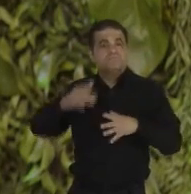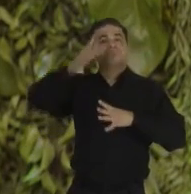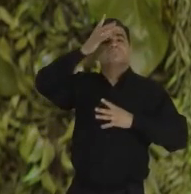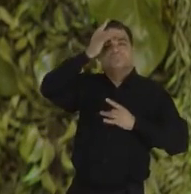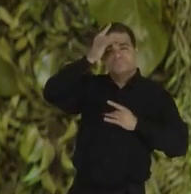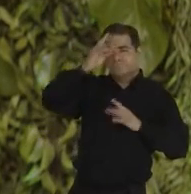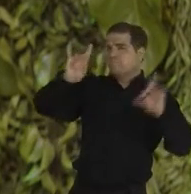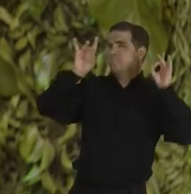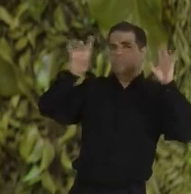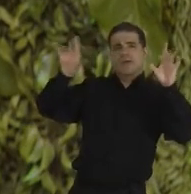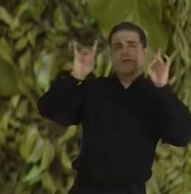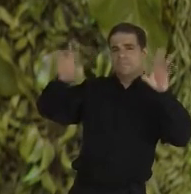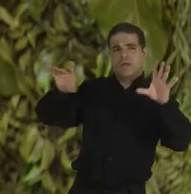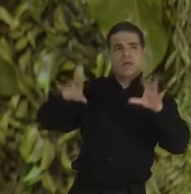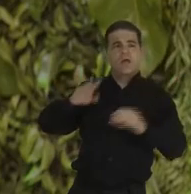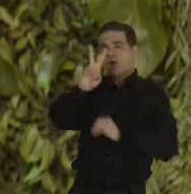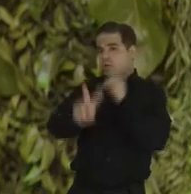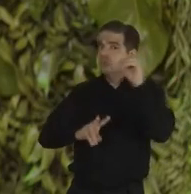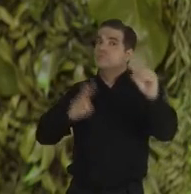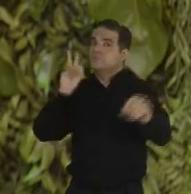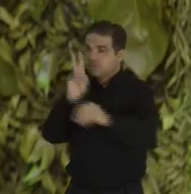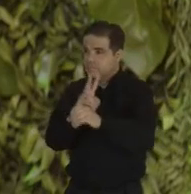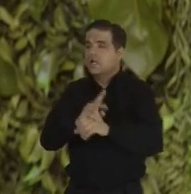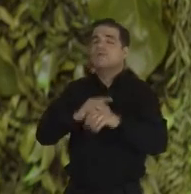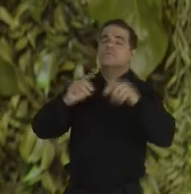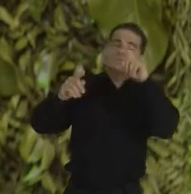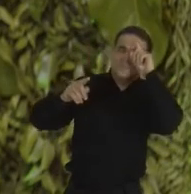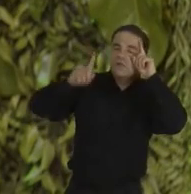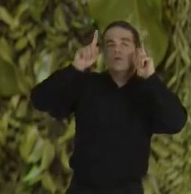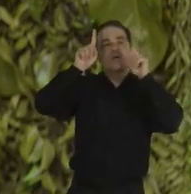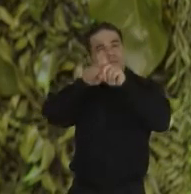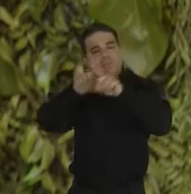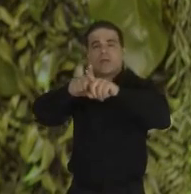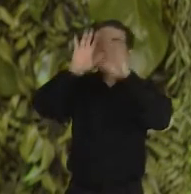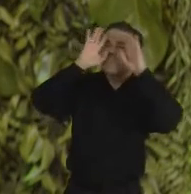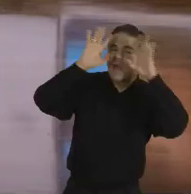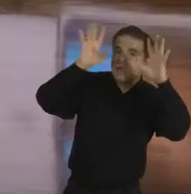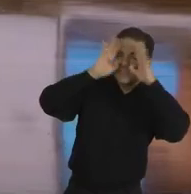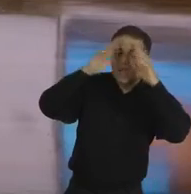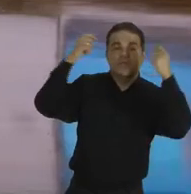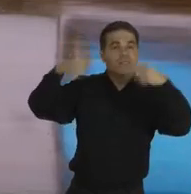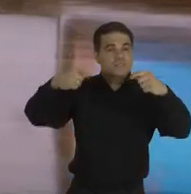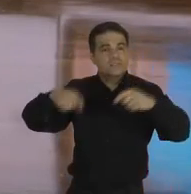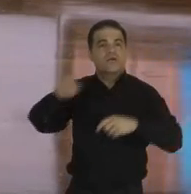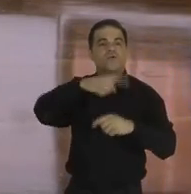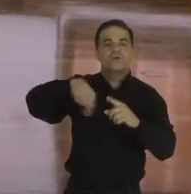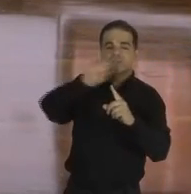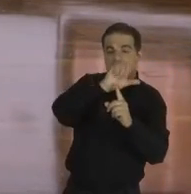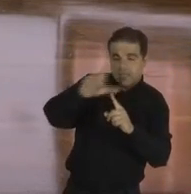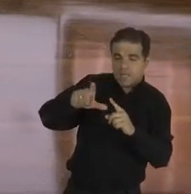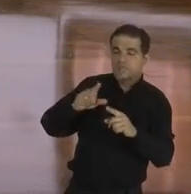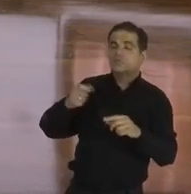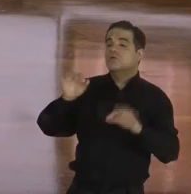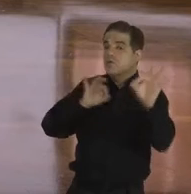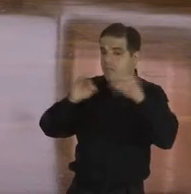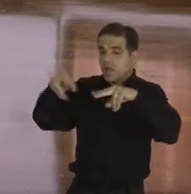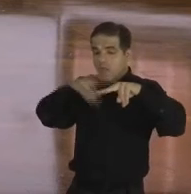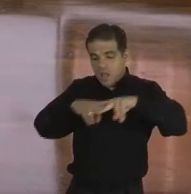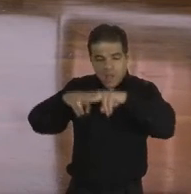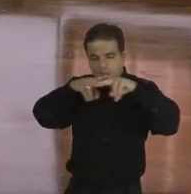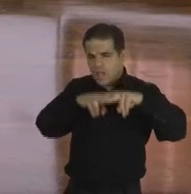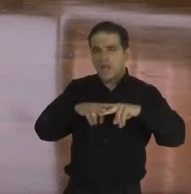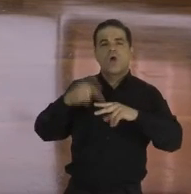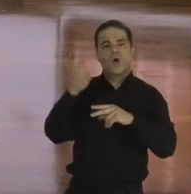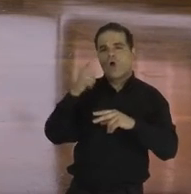performance excepcional me sustentável e pensado para todas as necessidades dos nossos clientes e o plano de revisões é outro